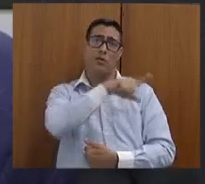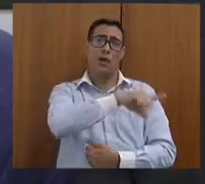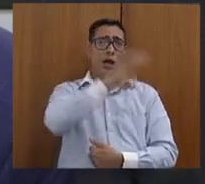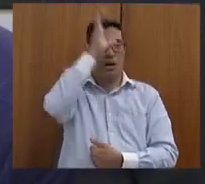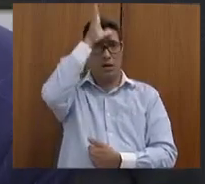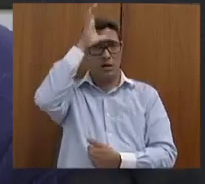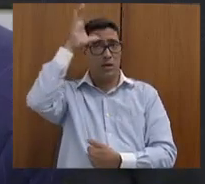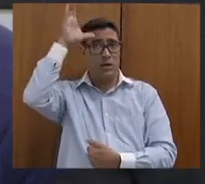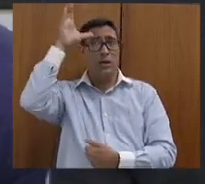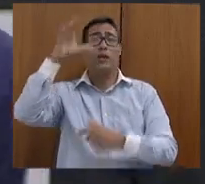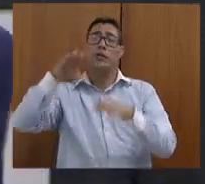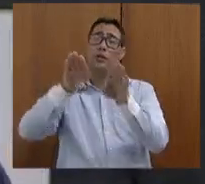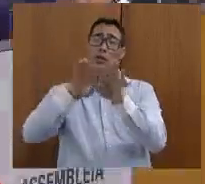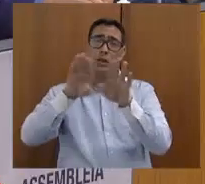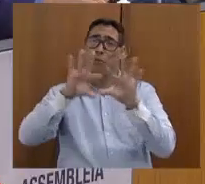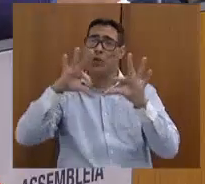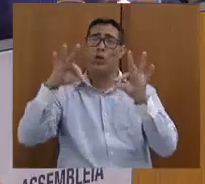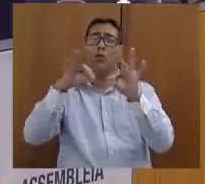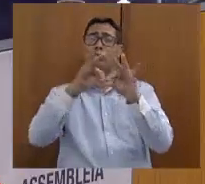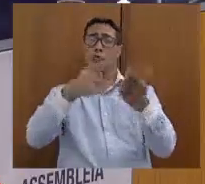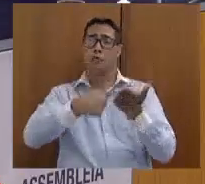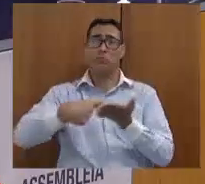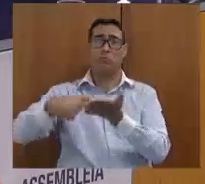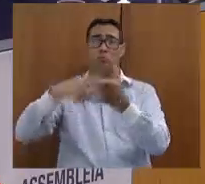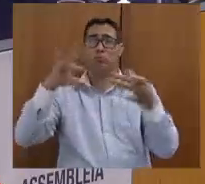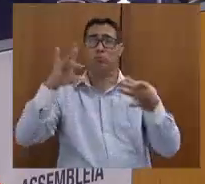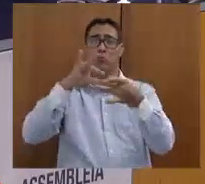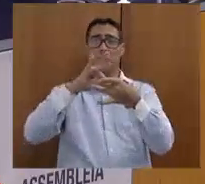precisamos dessa instalação Muito obrigado